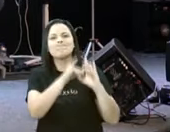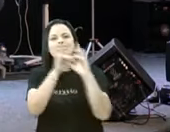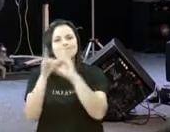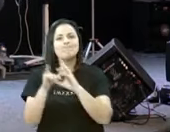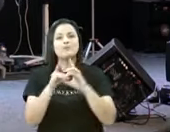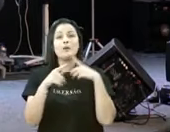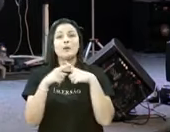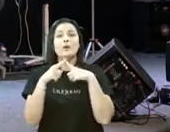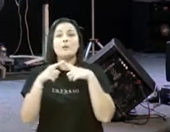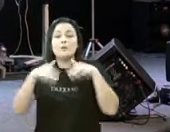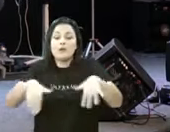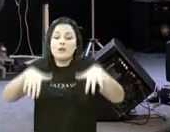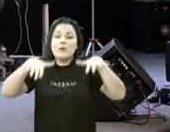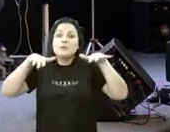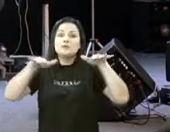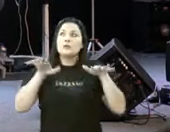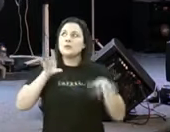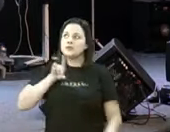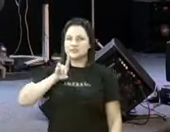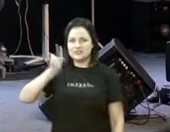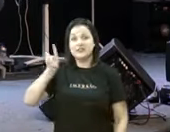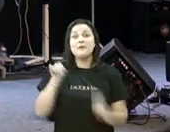porque o trono dele provoca isso.